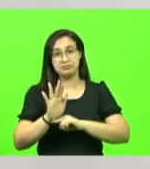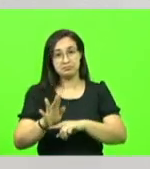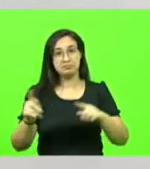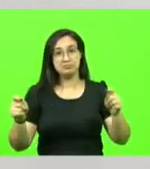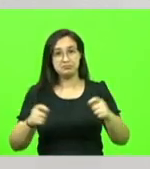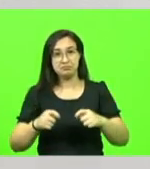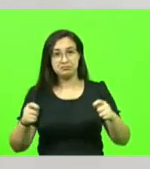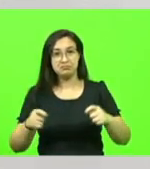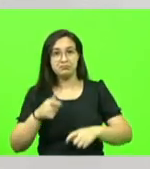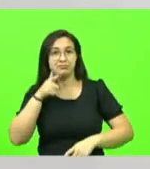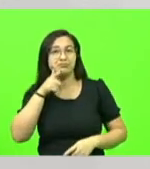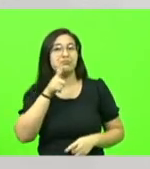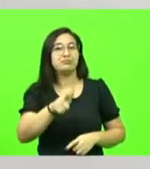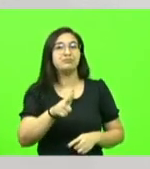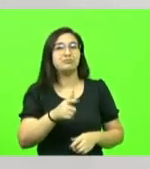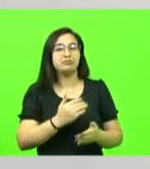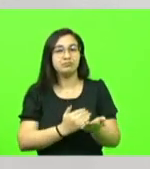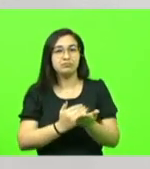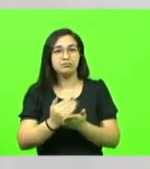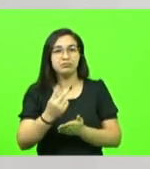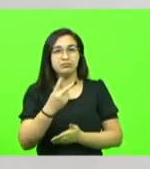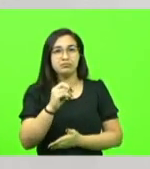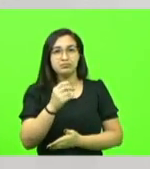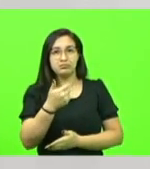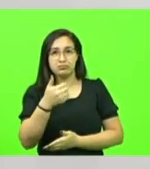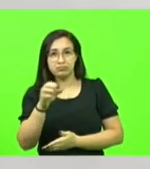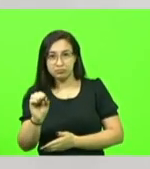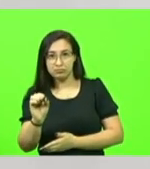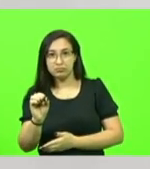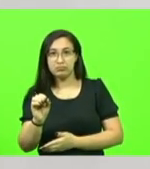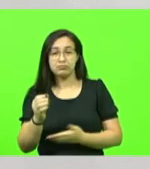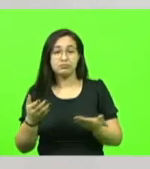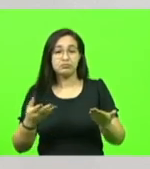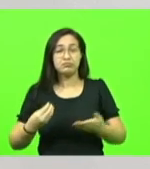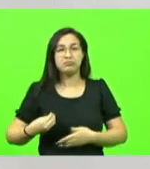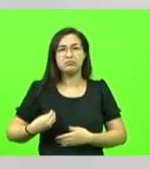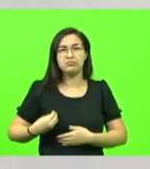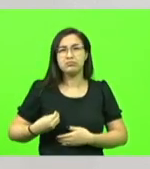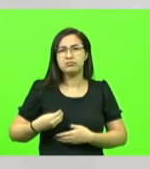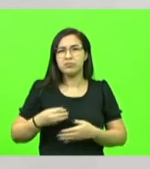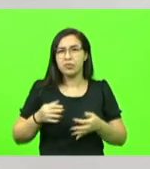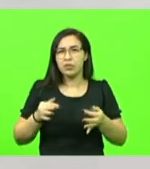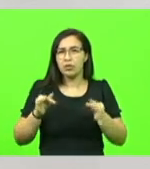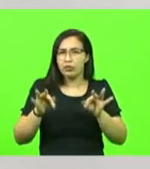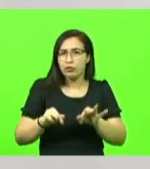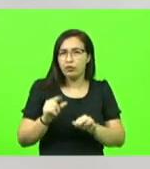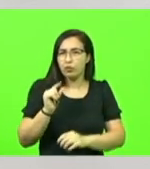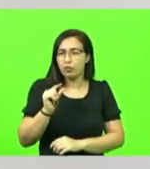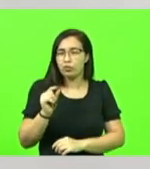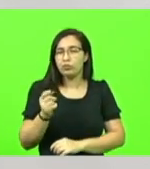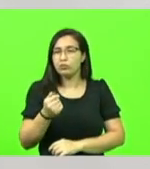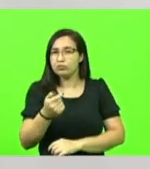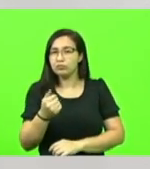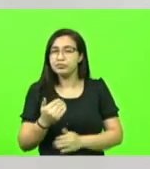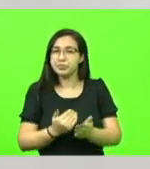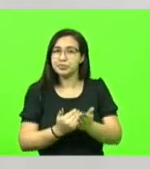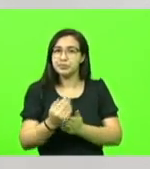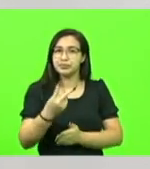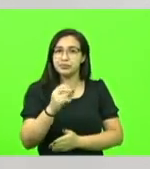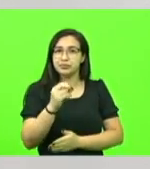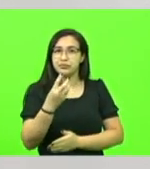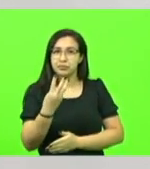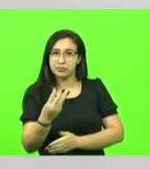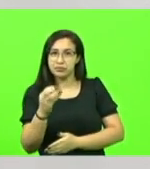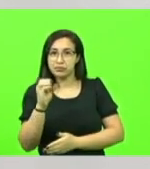Atingimos o auge em 2010 e estamos vivendo ainda o finalzinho dele. A partir de 2030, nós vamos ter